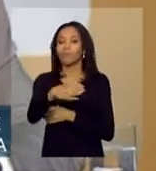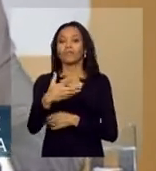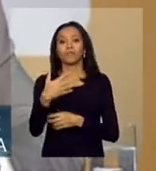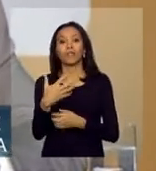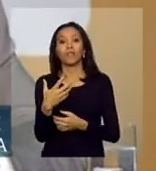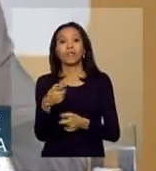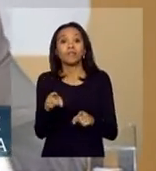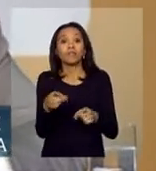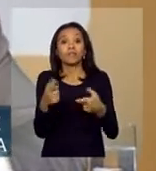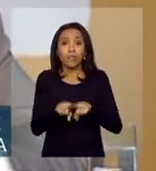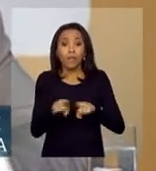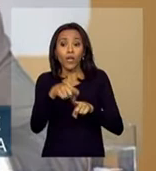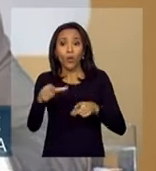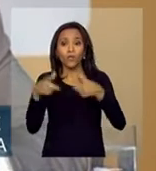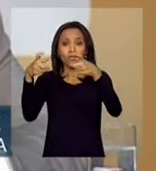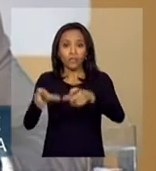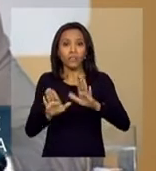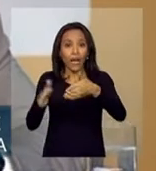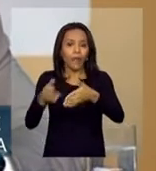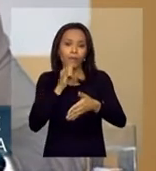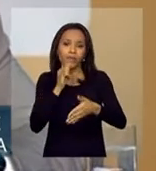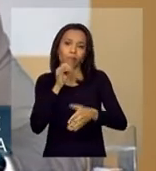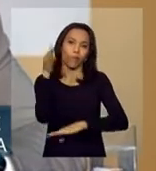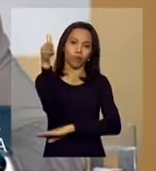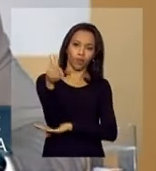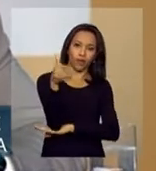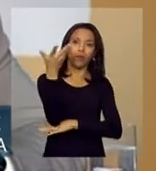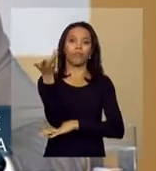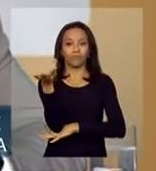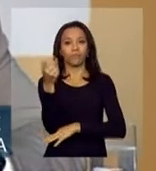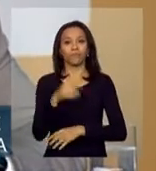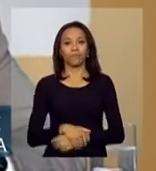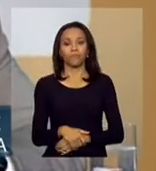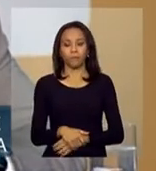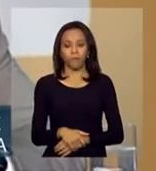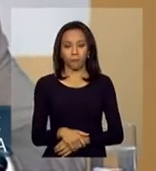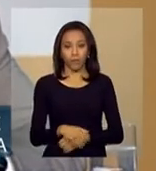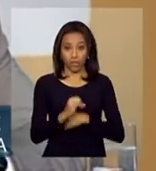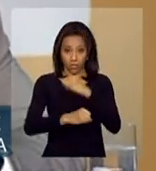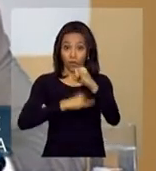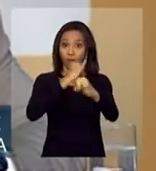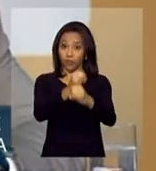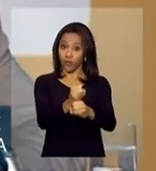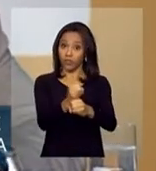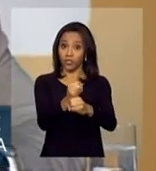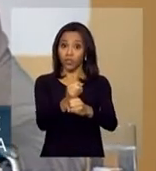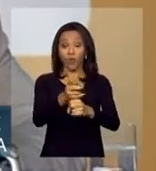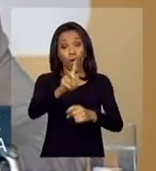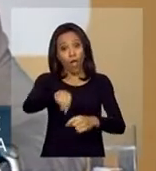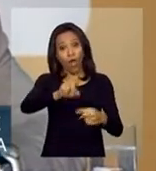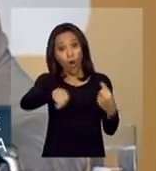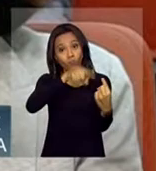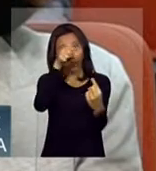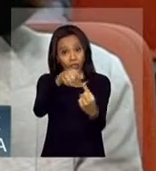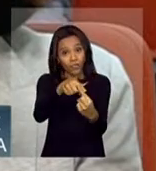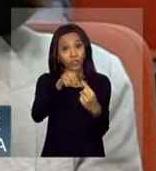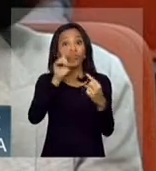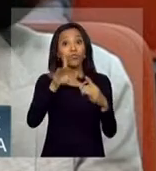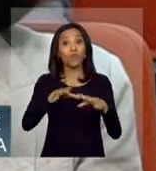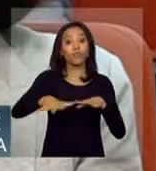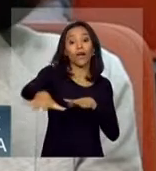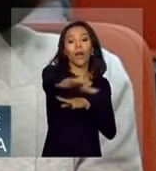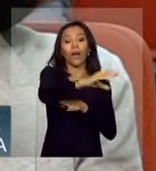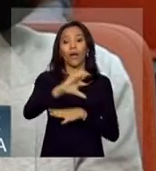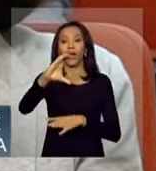mais específicas de hotéis. Então, essa foi. Então, objetivamente, era mais a questão da